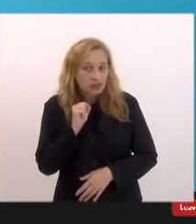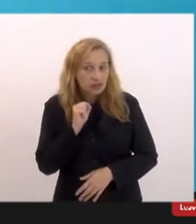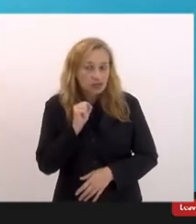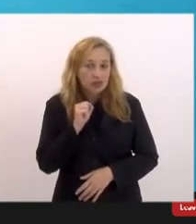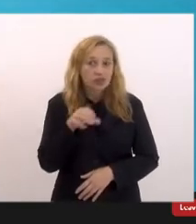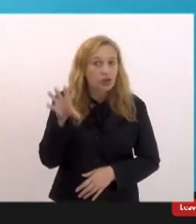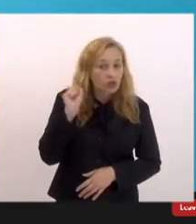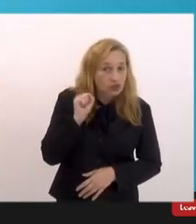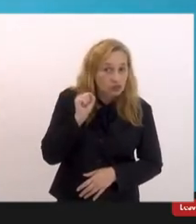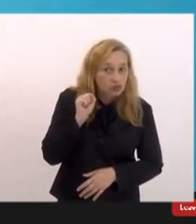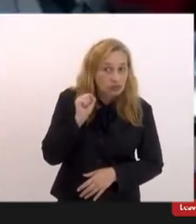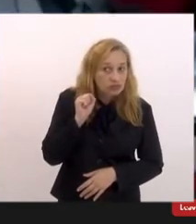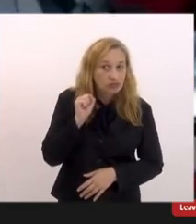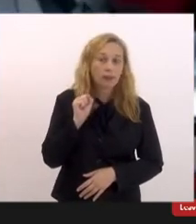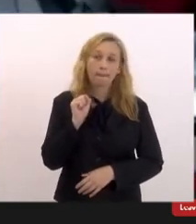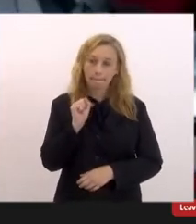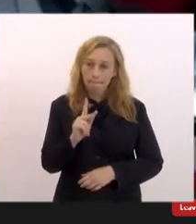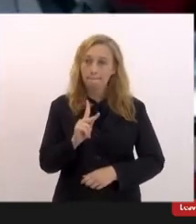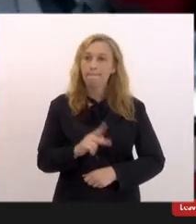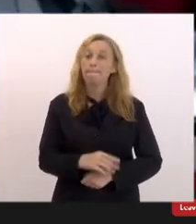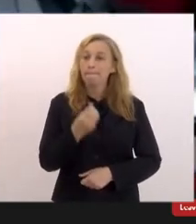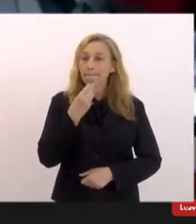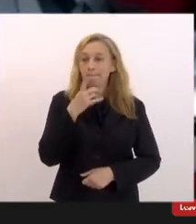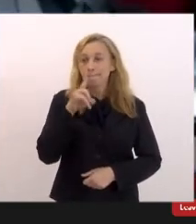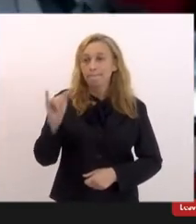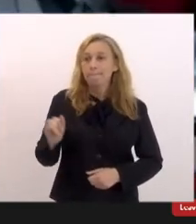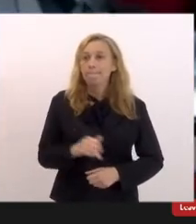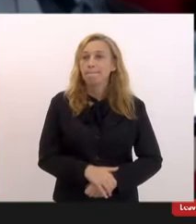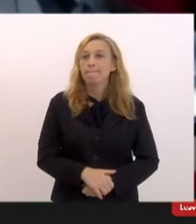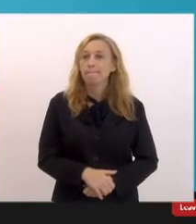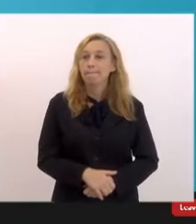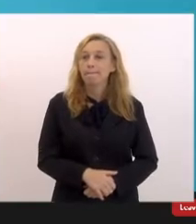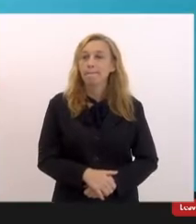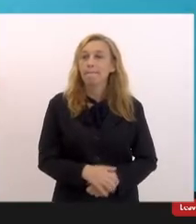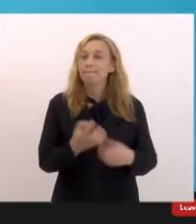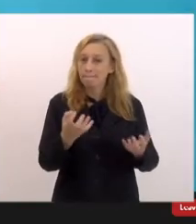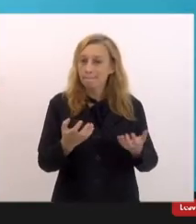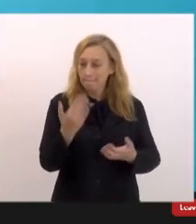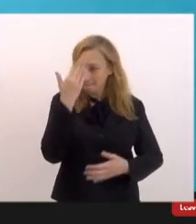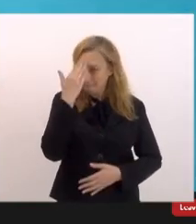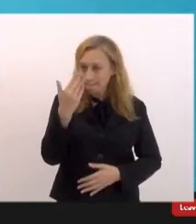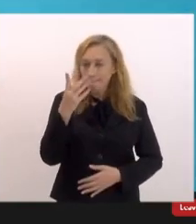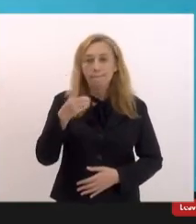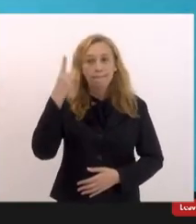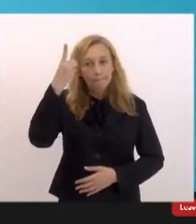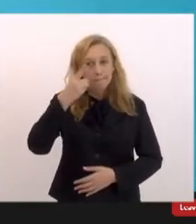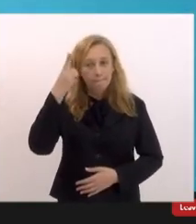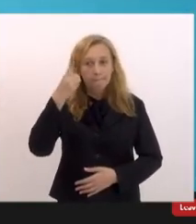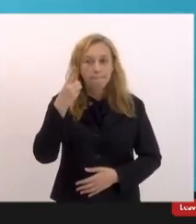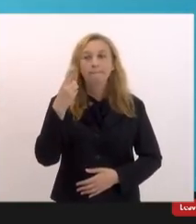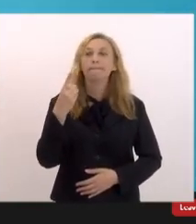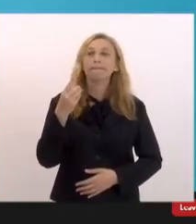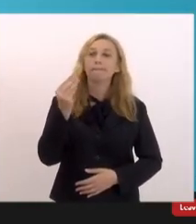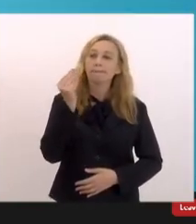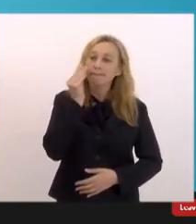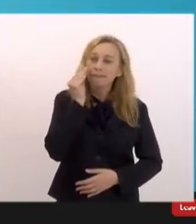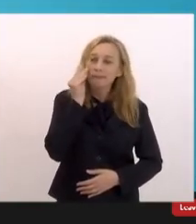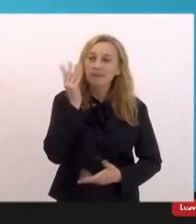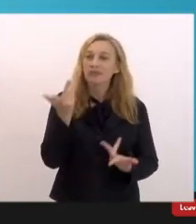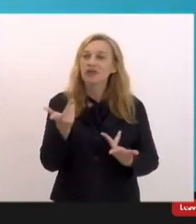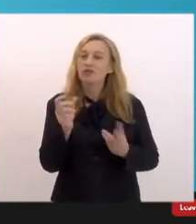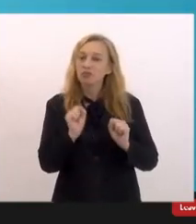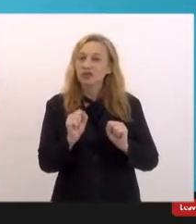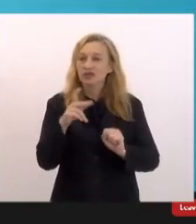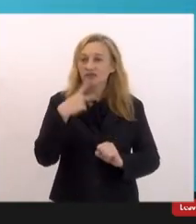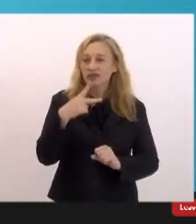Vocês estão me ouvindo? Bom dia, eu que agradeço, deputado, pela oportunidade de poder explicitar